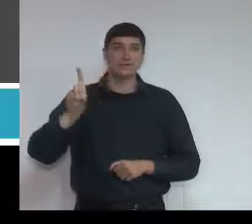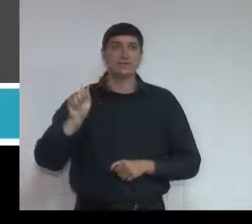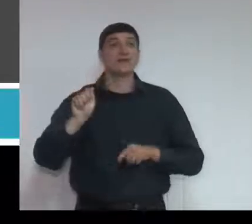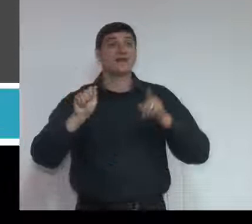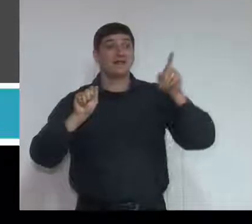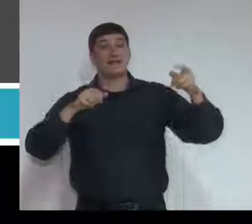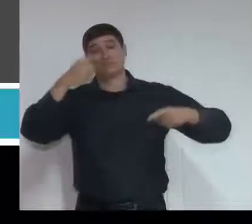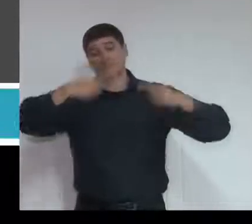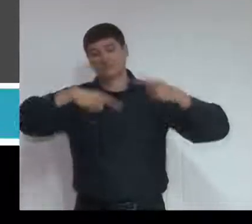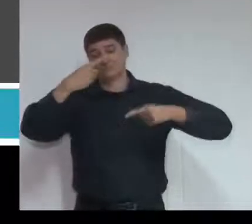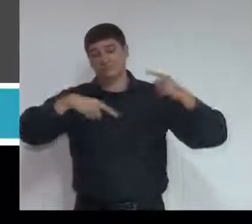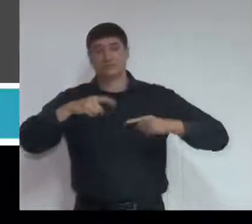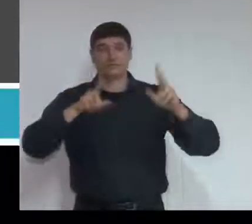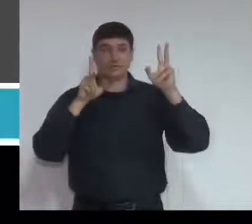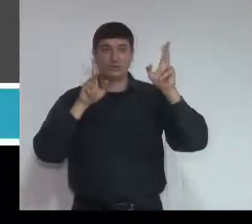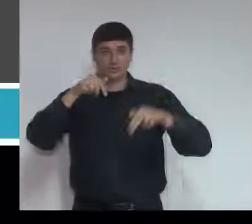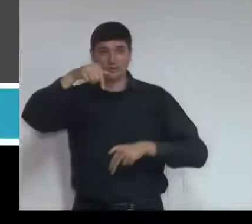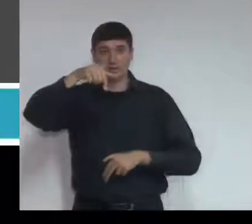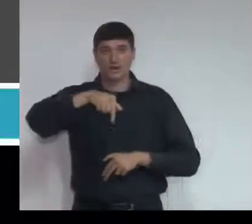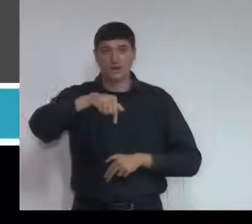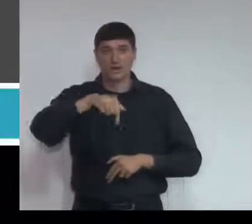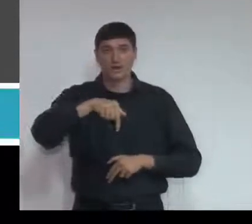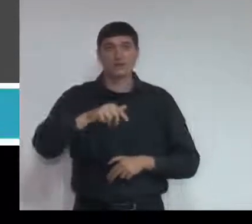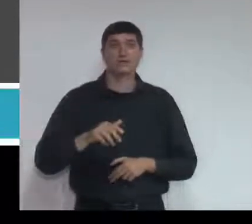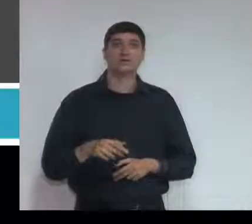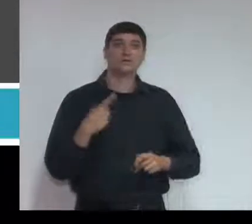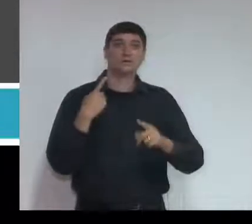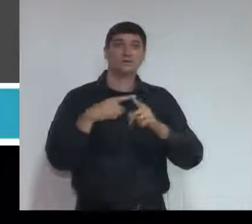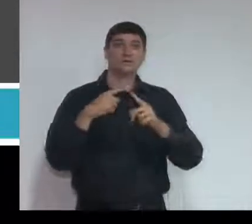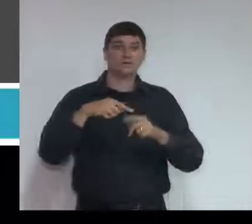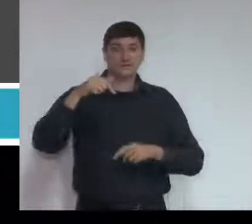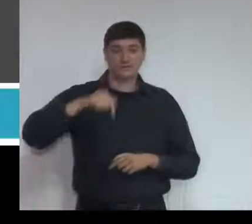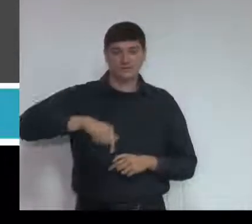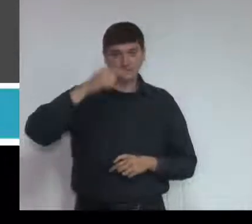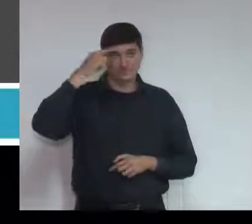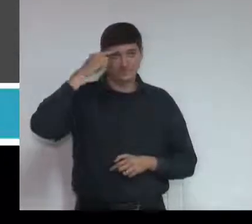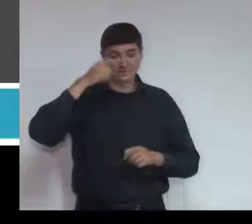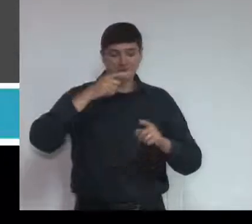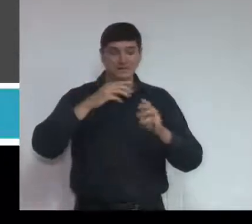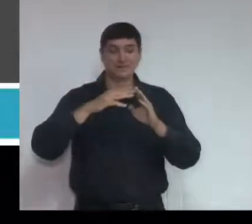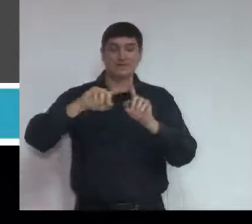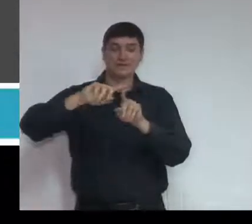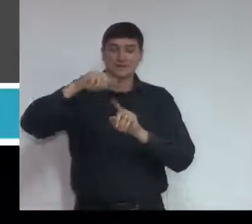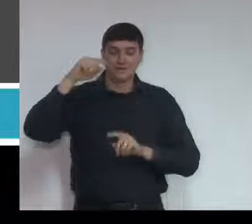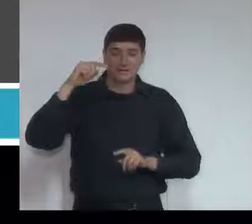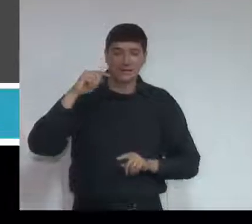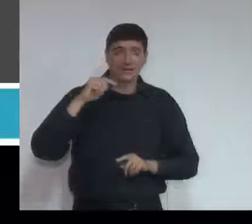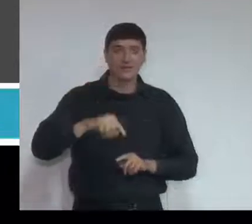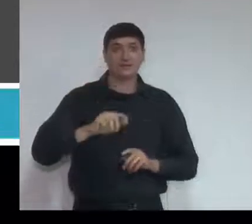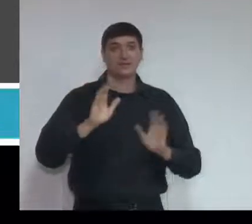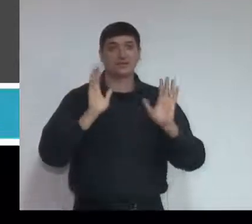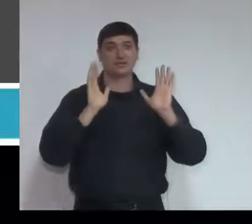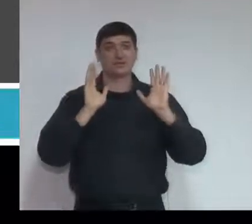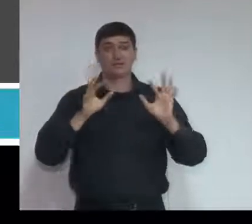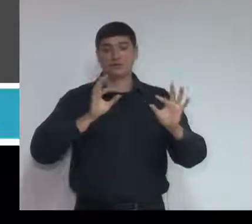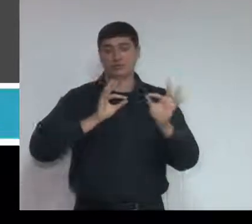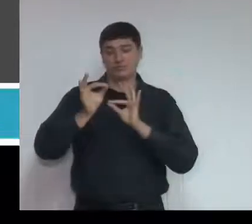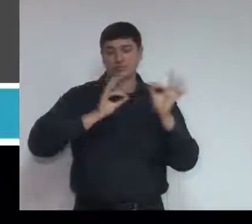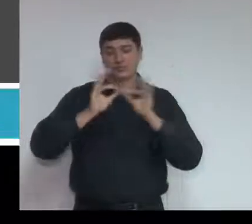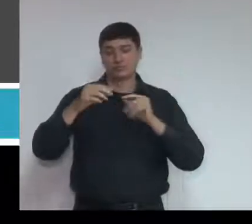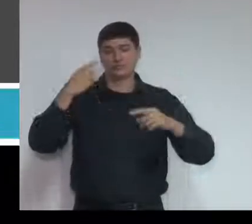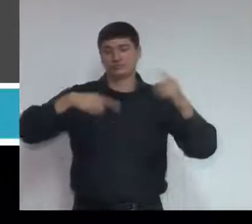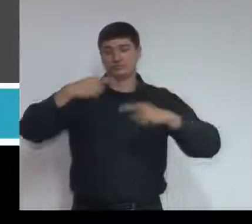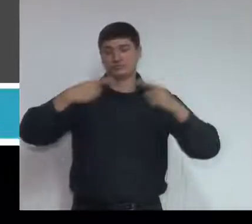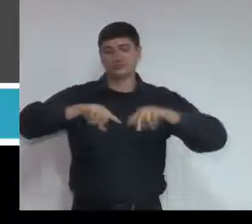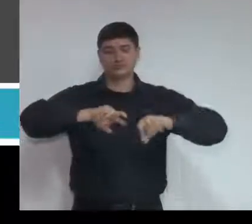entender que em nenhum momento, quando a pastoral da família ela se manifesta, ela não tem como inimigos qualquer uma outra